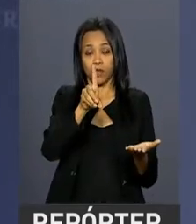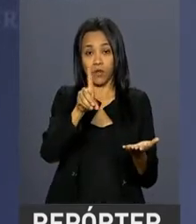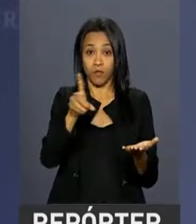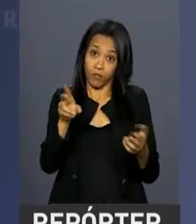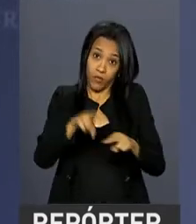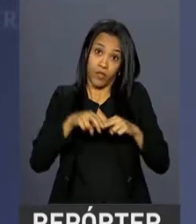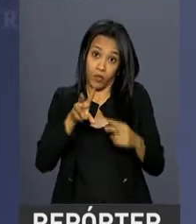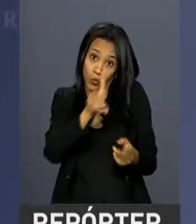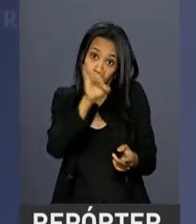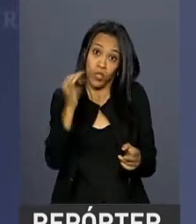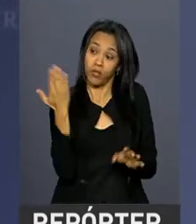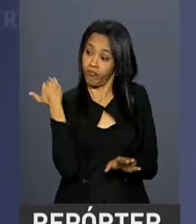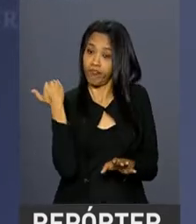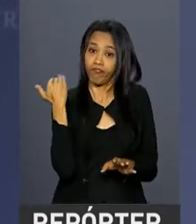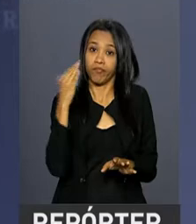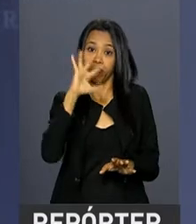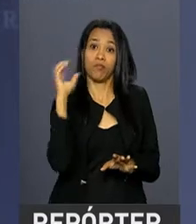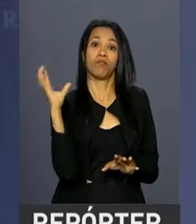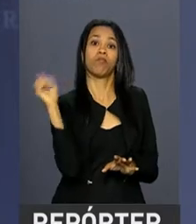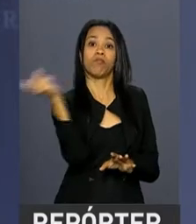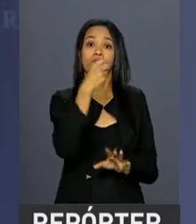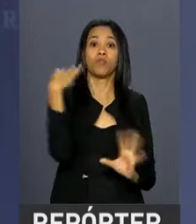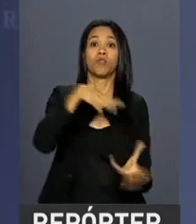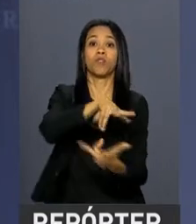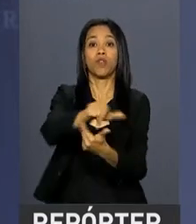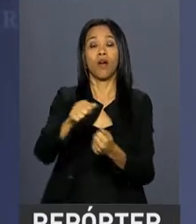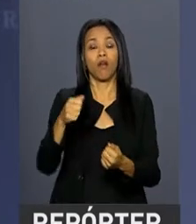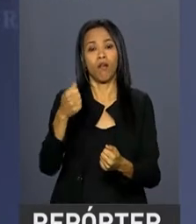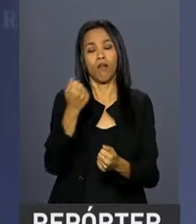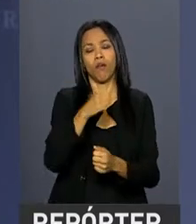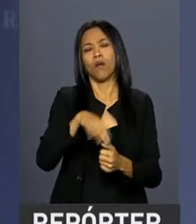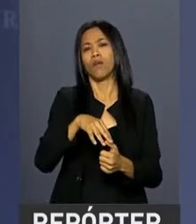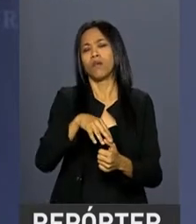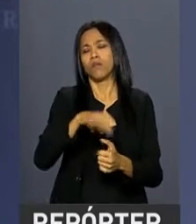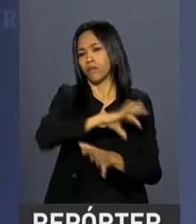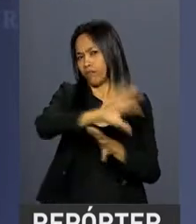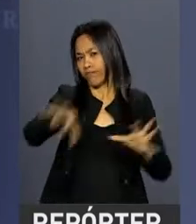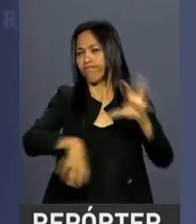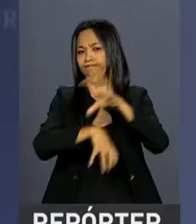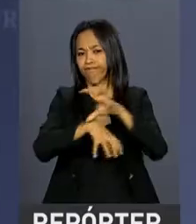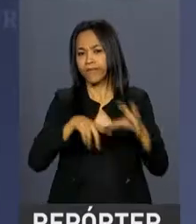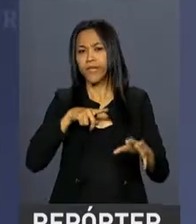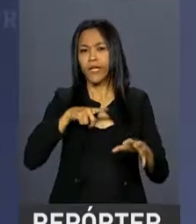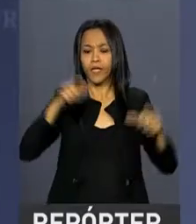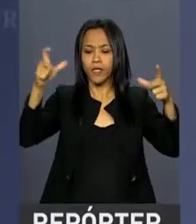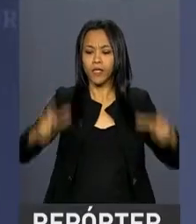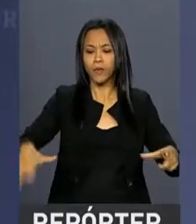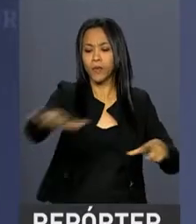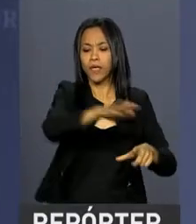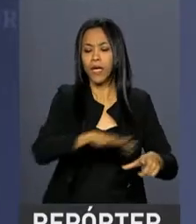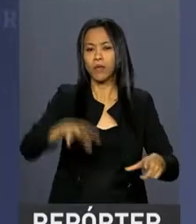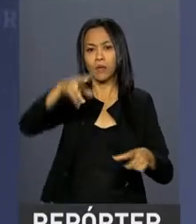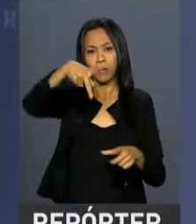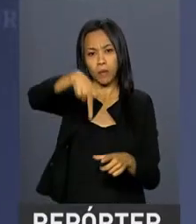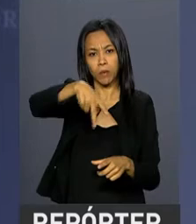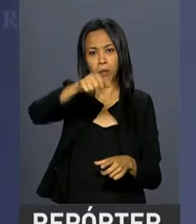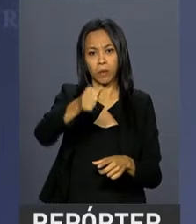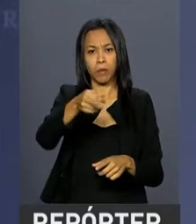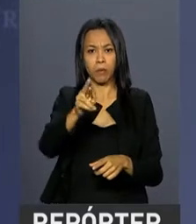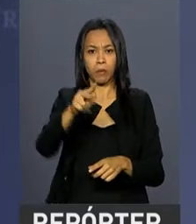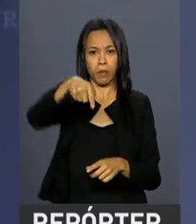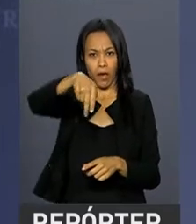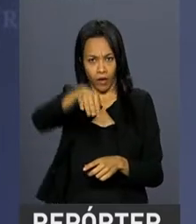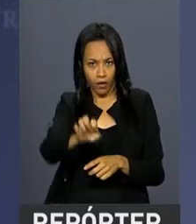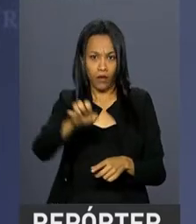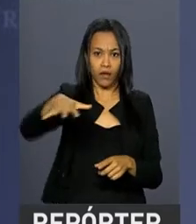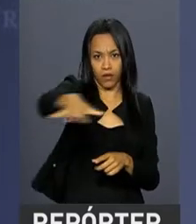por exemplo, nós ampliamos alguns parques nacionais, dou aqui o exemplo de um parque chamado Chapada dos Veadeiros, e, de igual